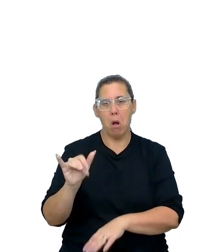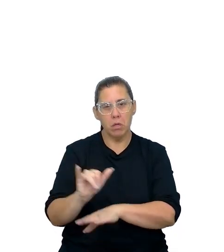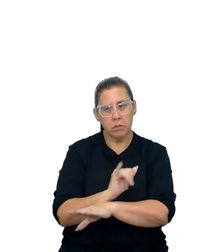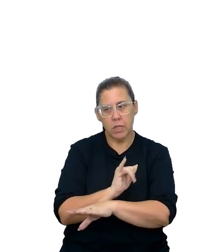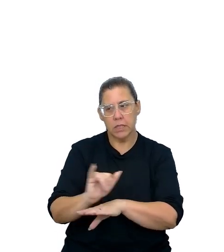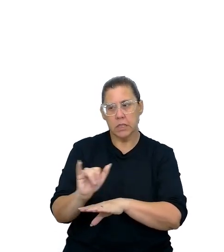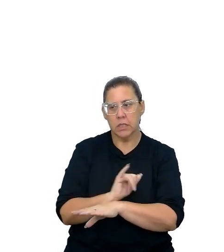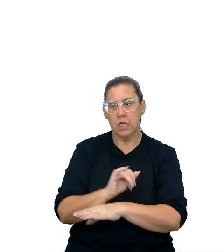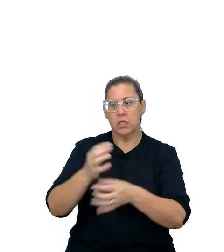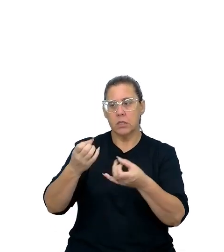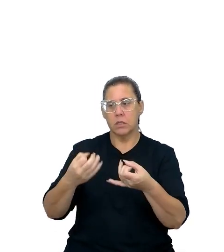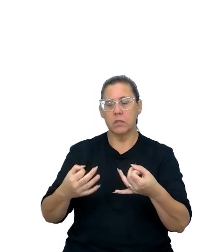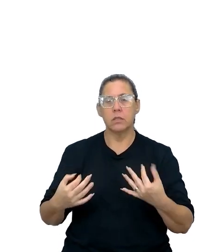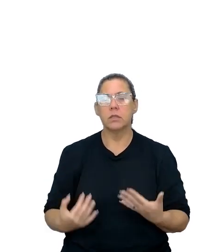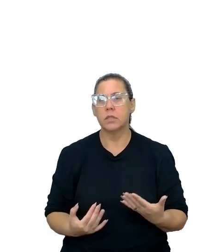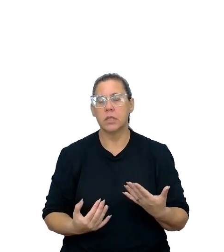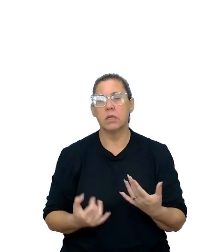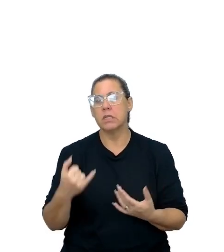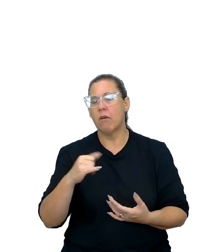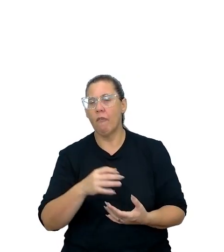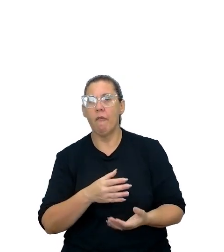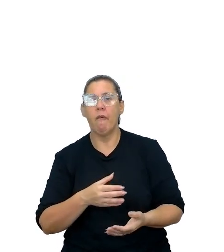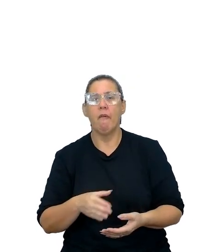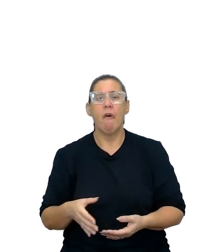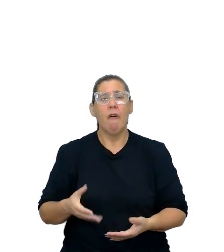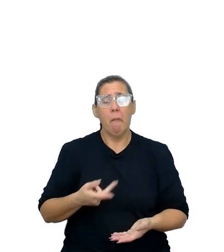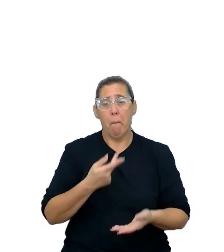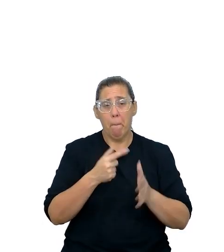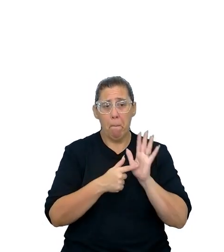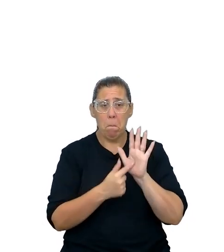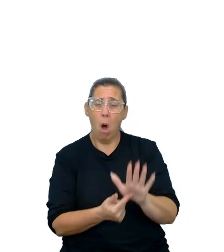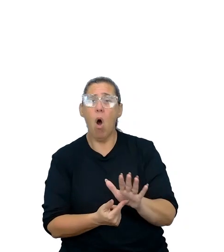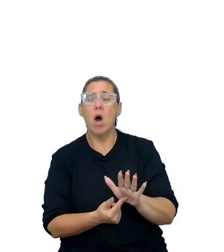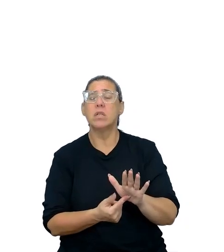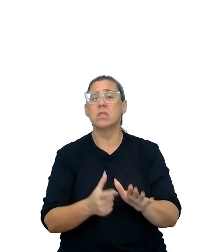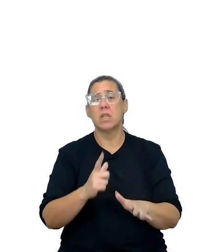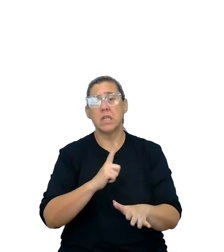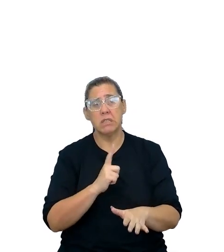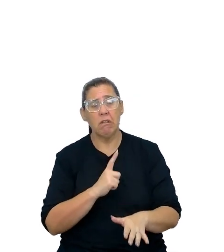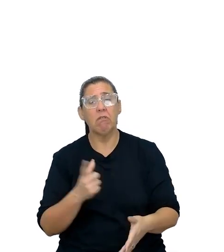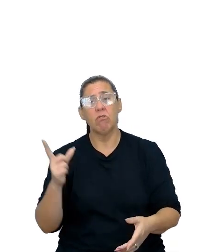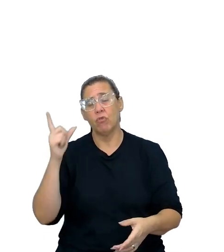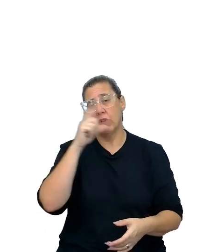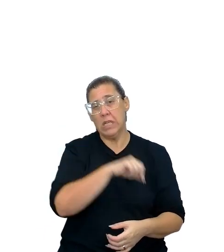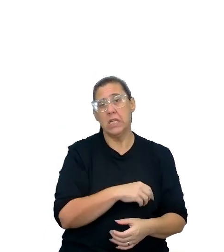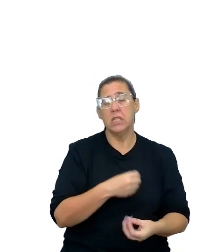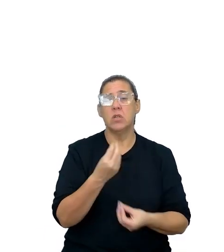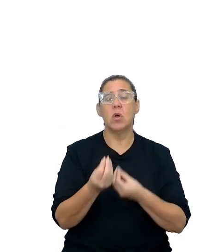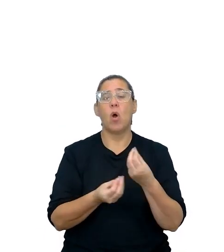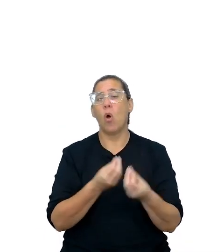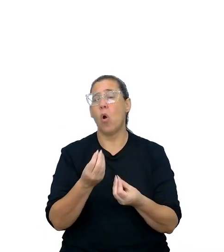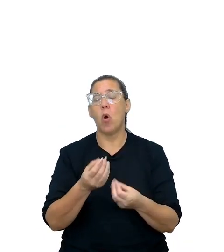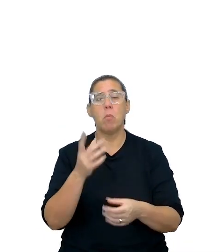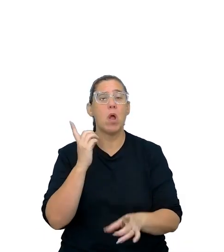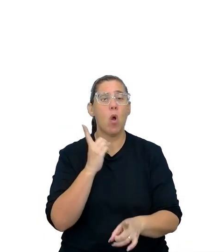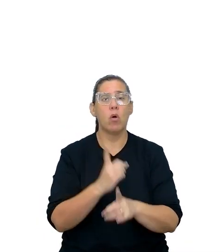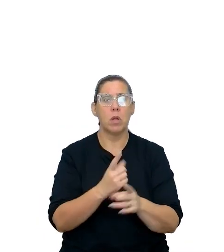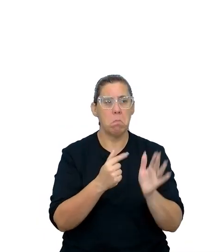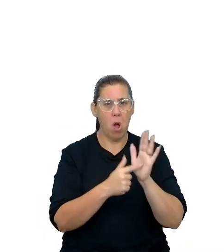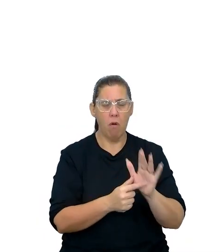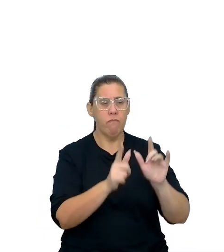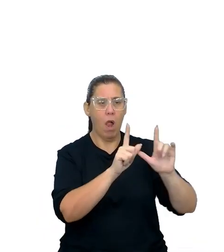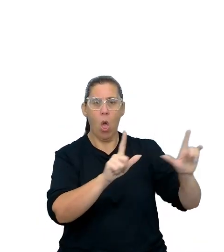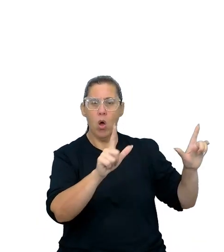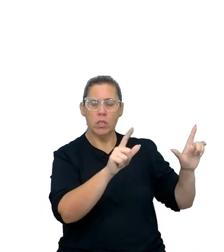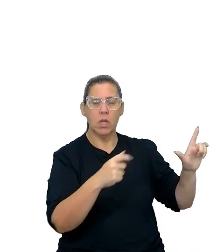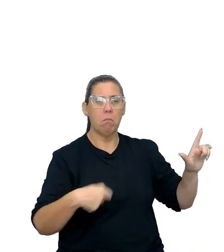eles falem, né? Ou se eles tiverem dificuldade em falar como fizeram, que eles demonstrem isso na lousa, né? Ampliando